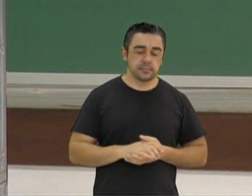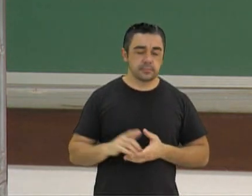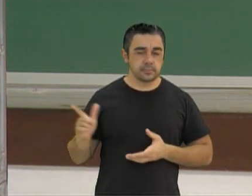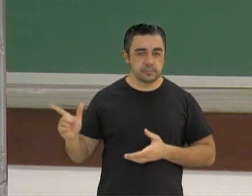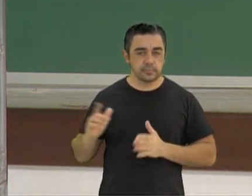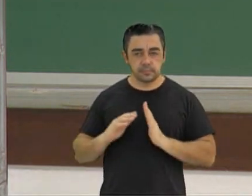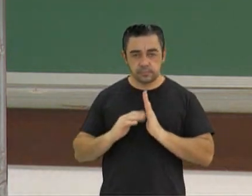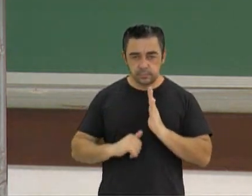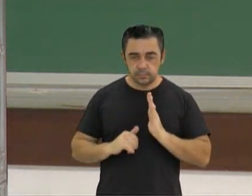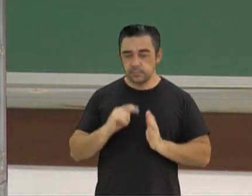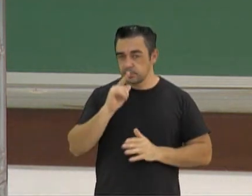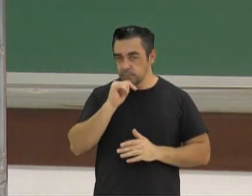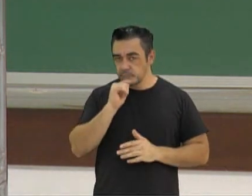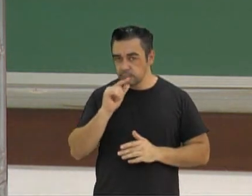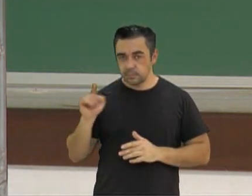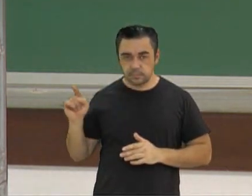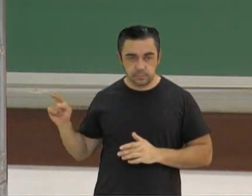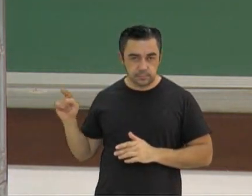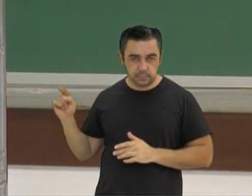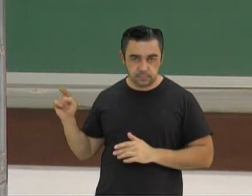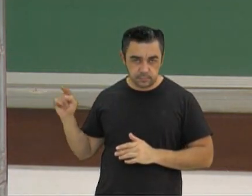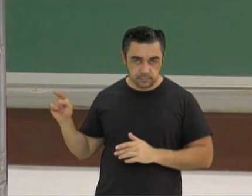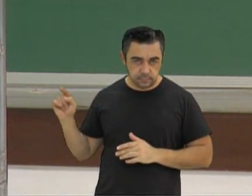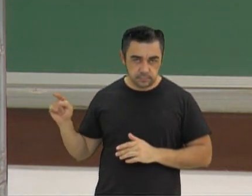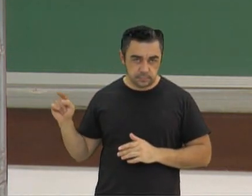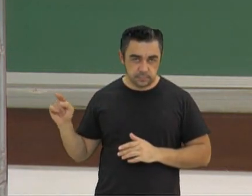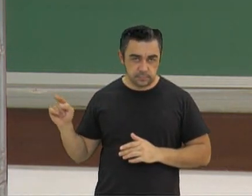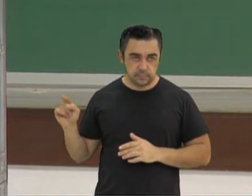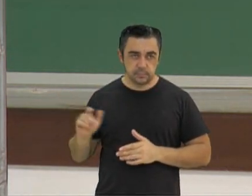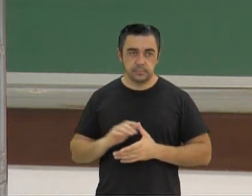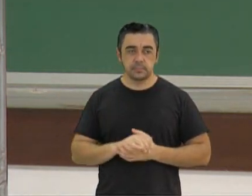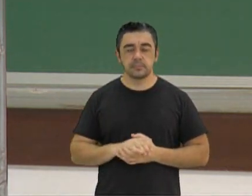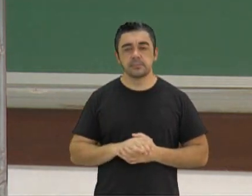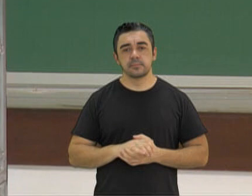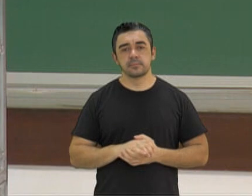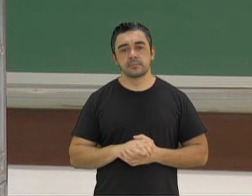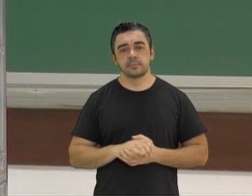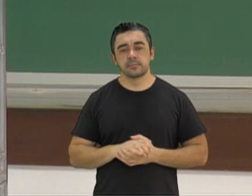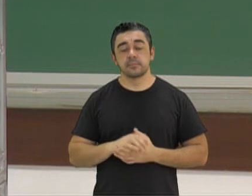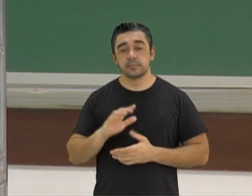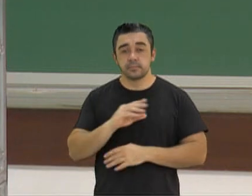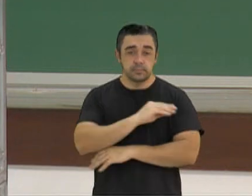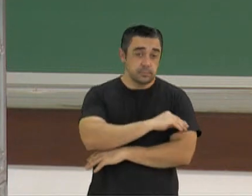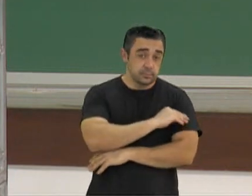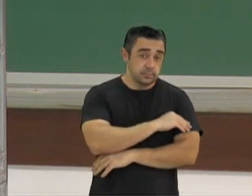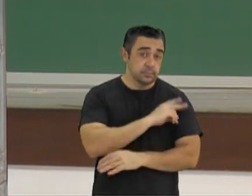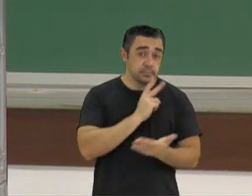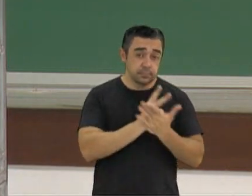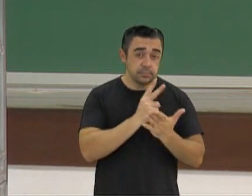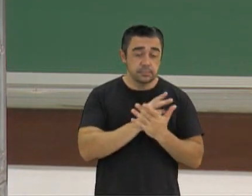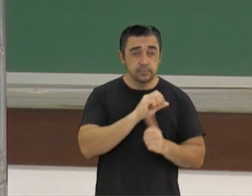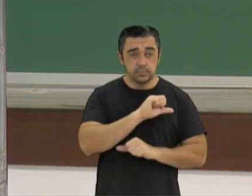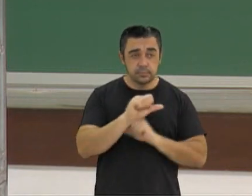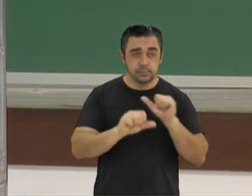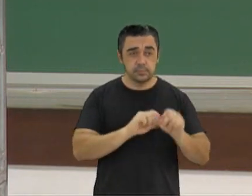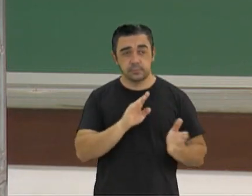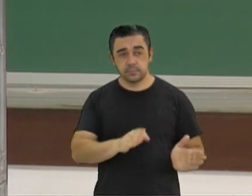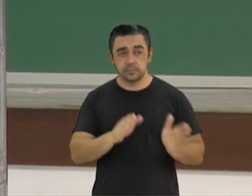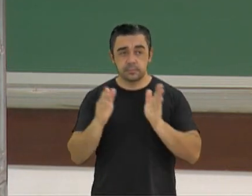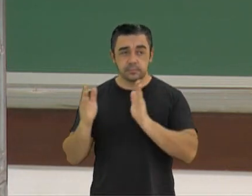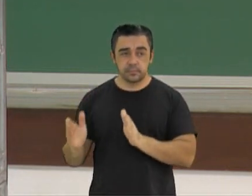desidratação intramolecular de um álcool vai sempre formar